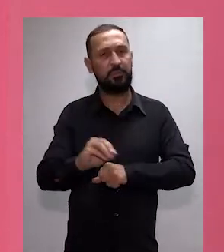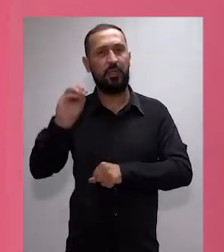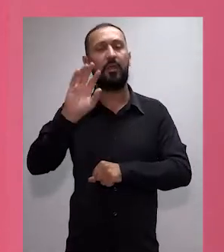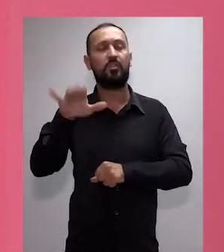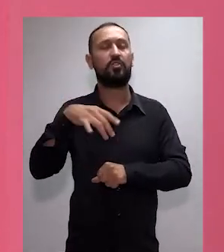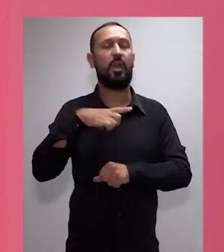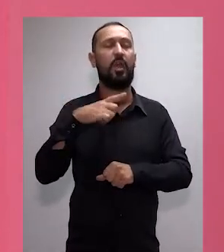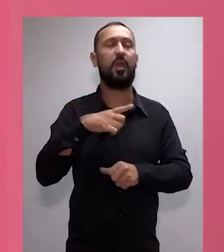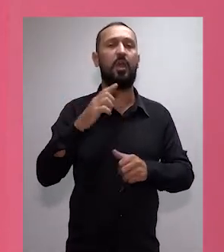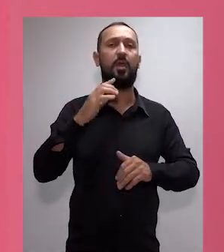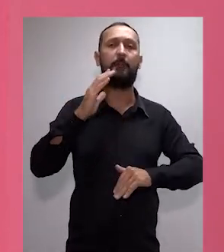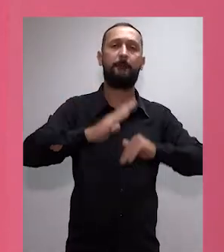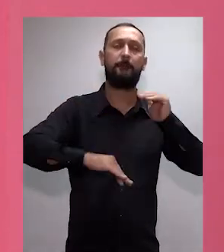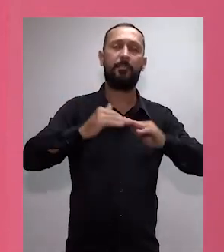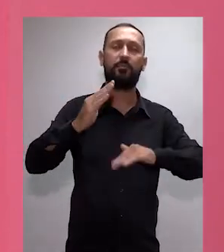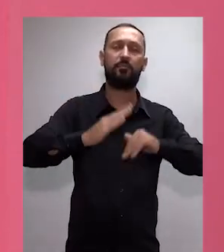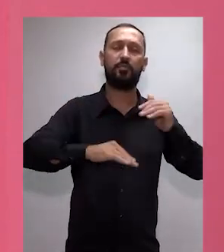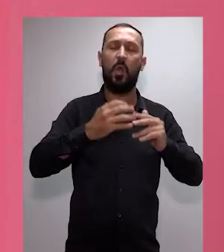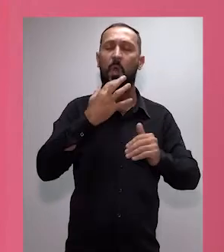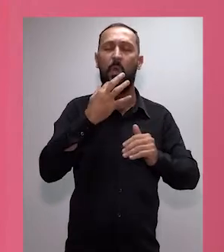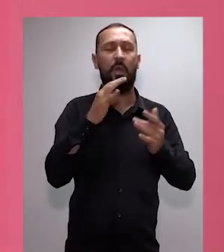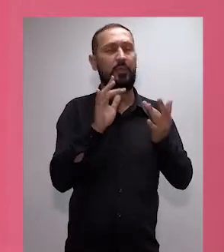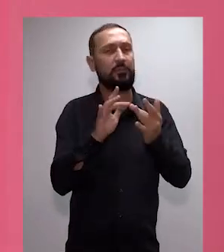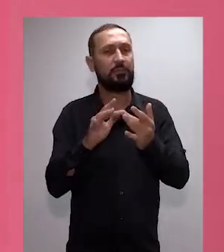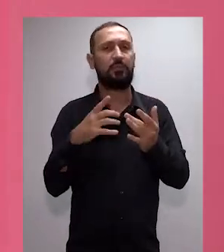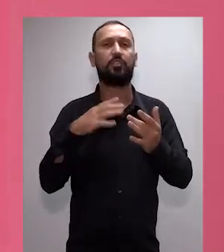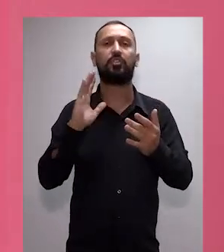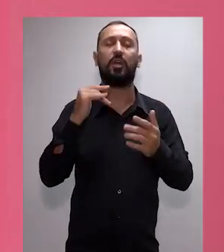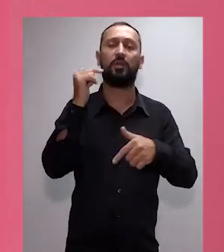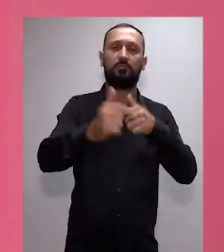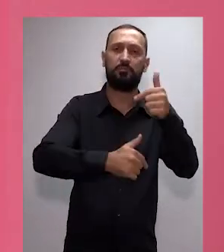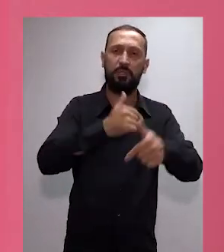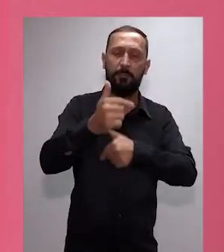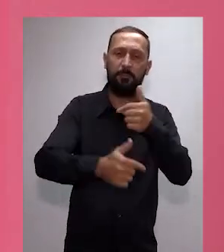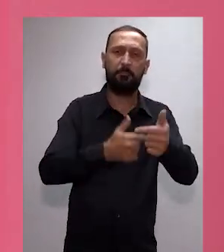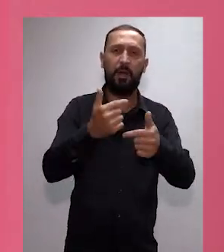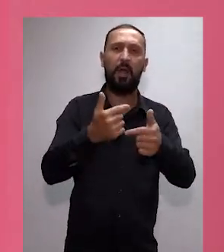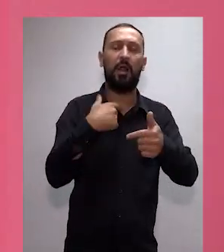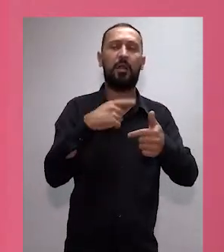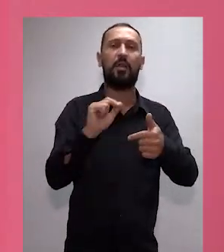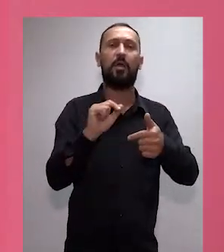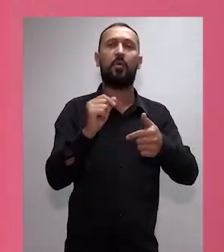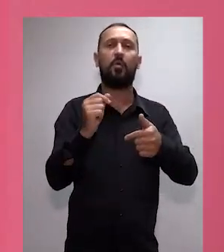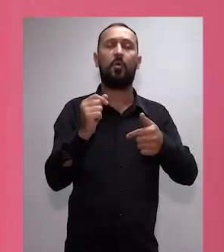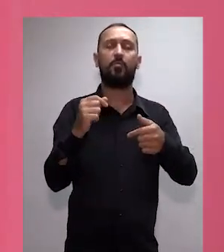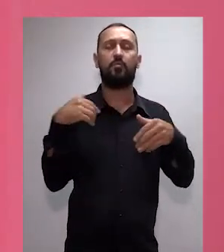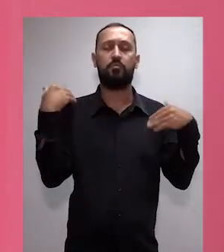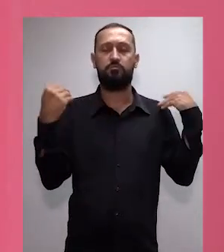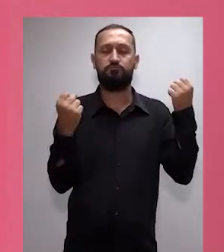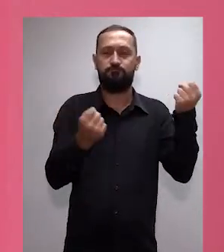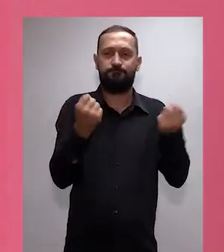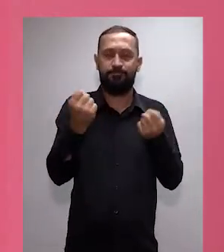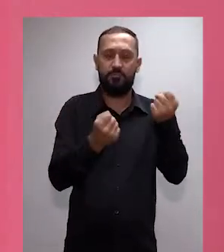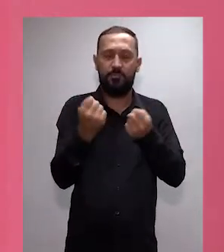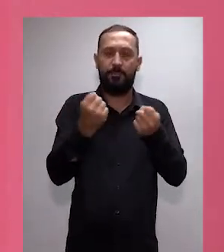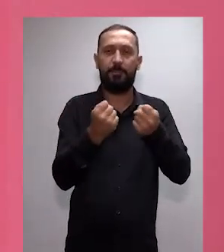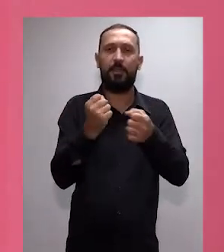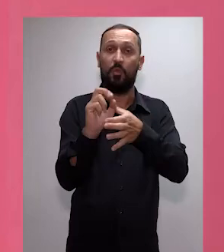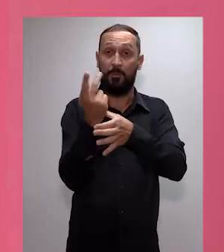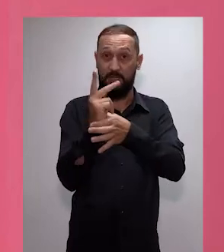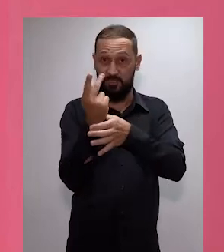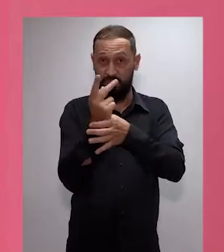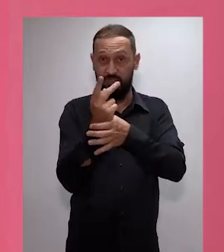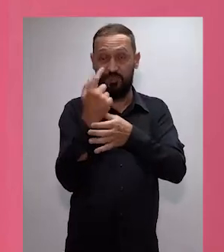são motoristas em alguma área específica. Ou eles já trabalham como motorista de aplicativo e aí querem